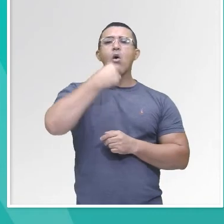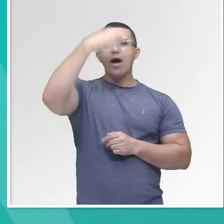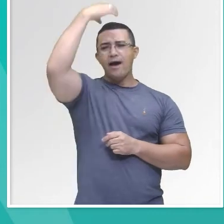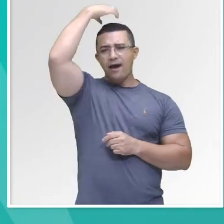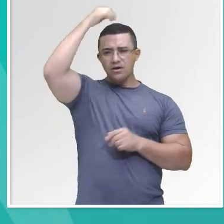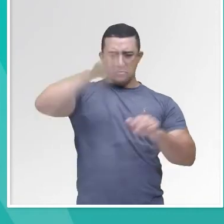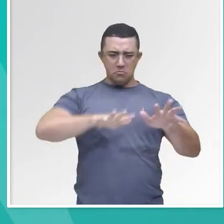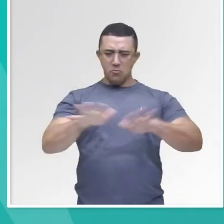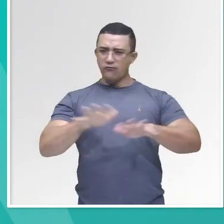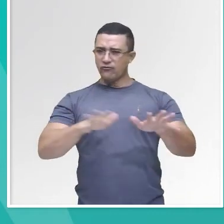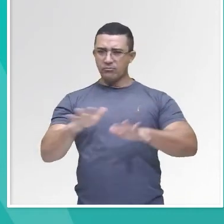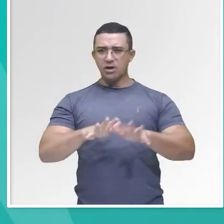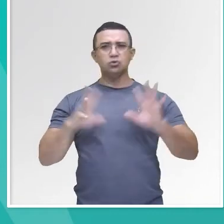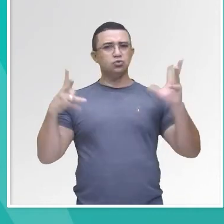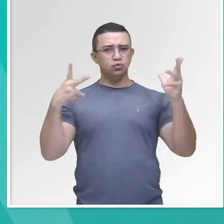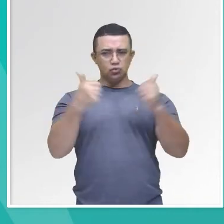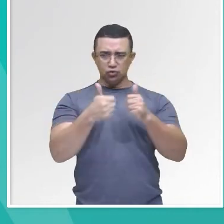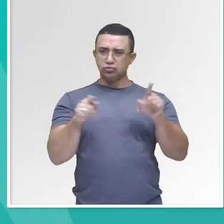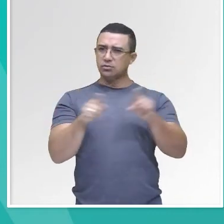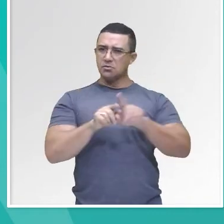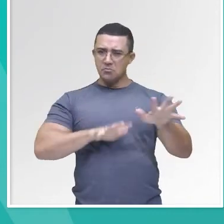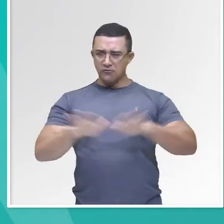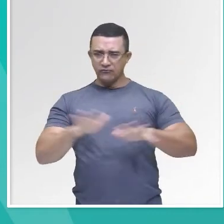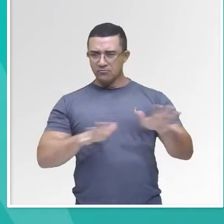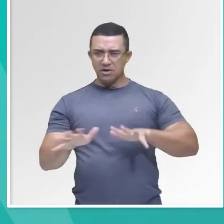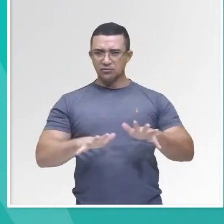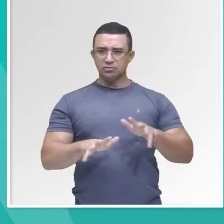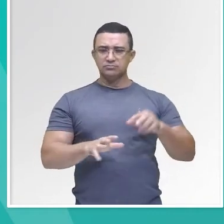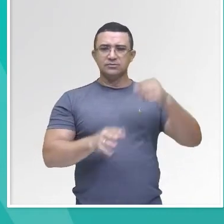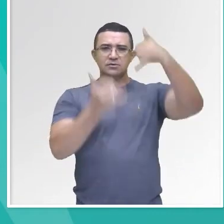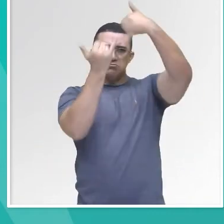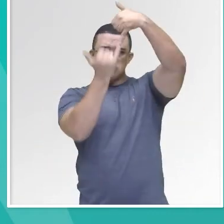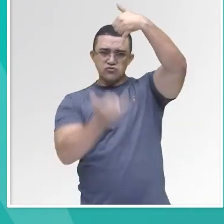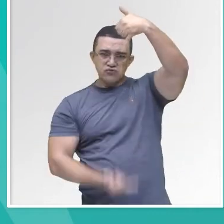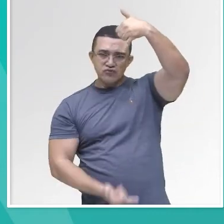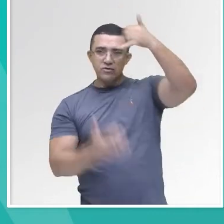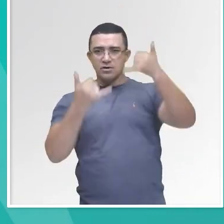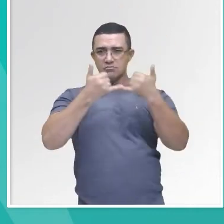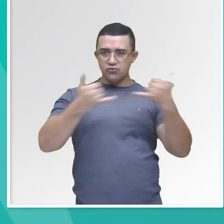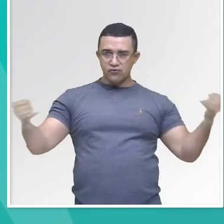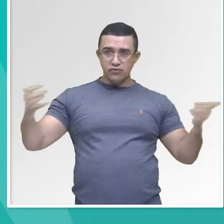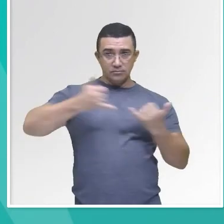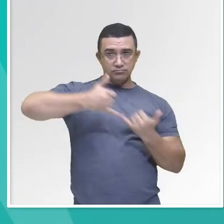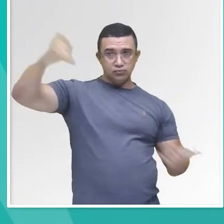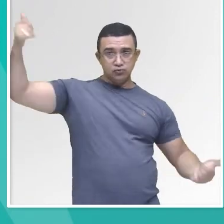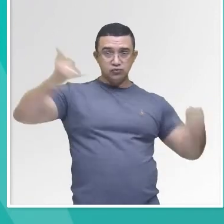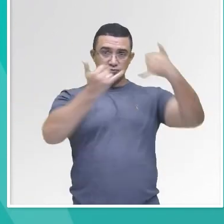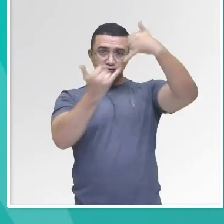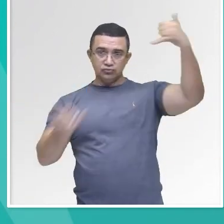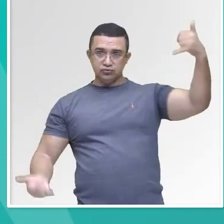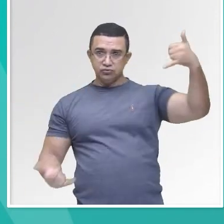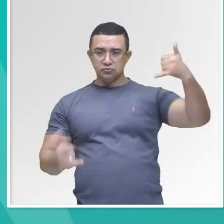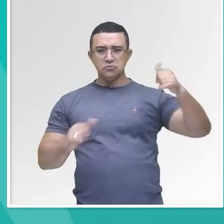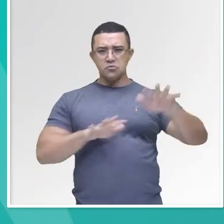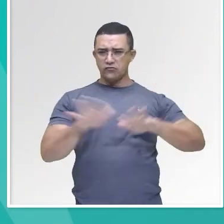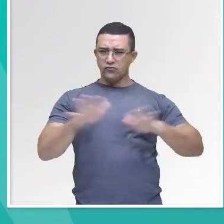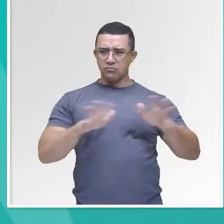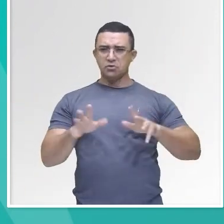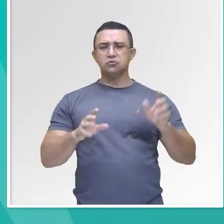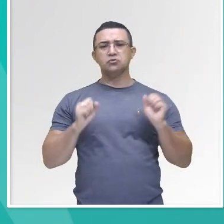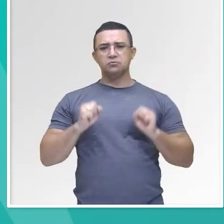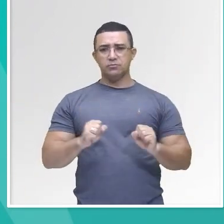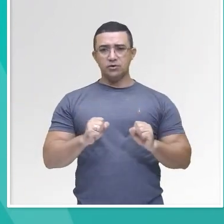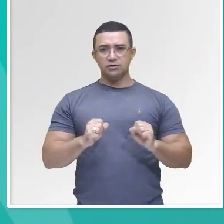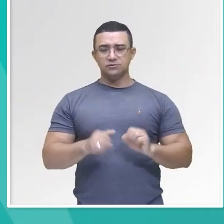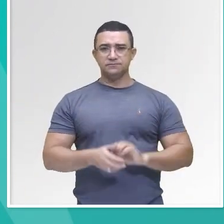seja, vertical, horizontal e diagonais, mas tem um probleminha. Diferente da dama, que